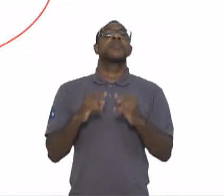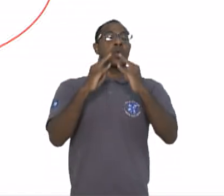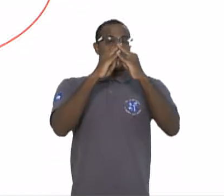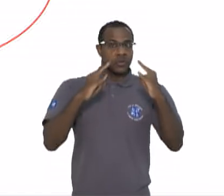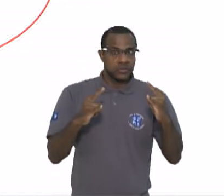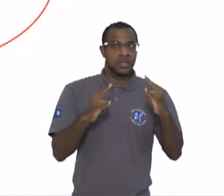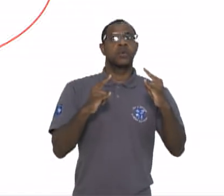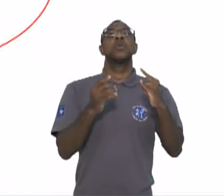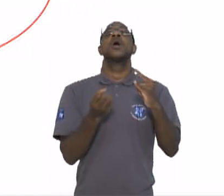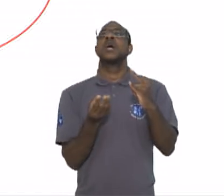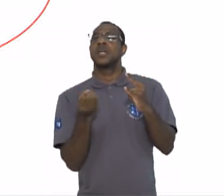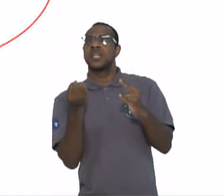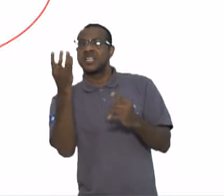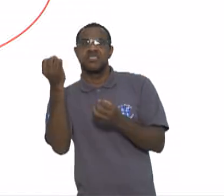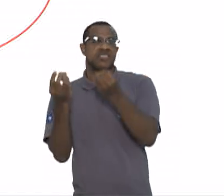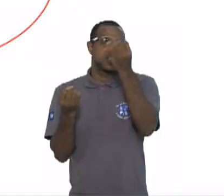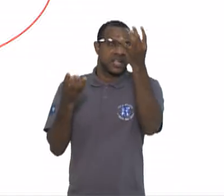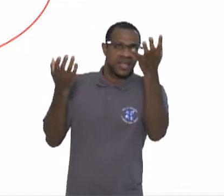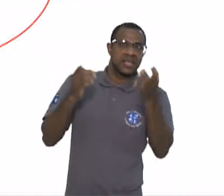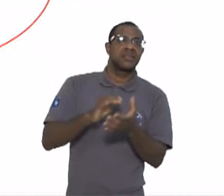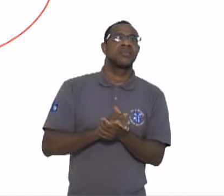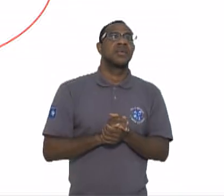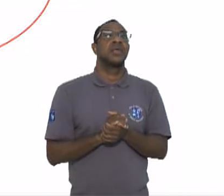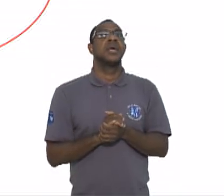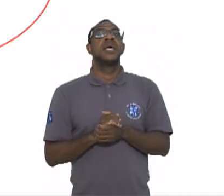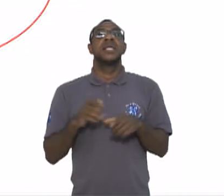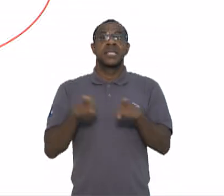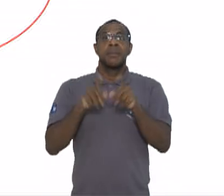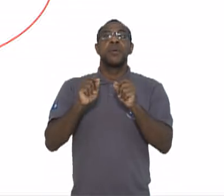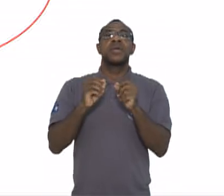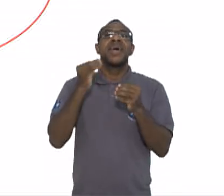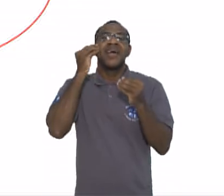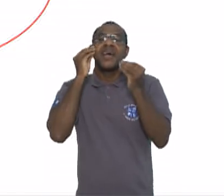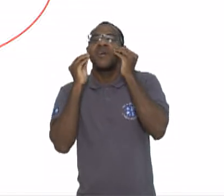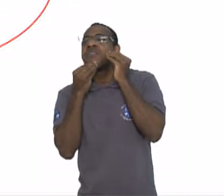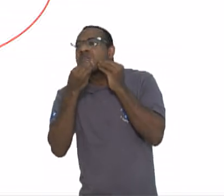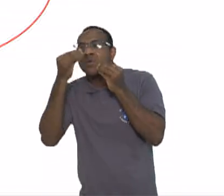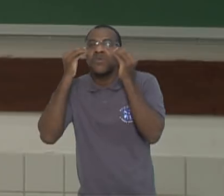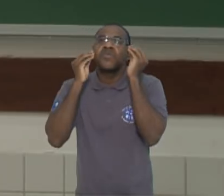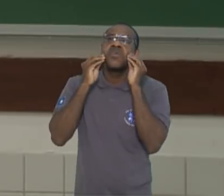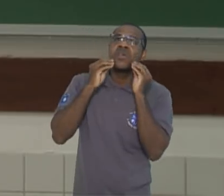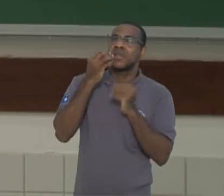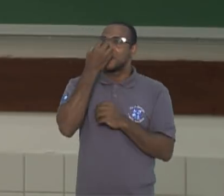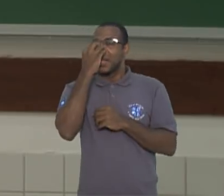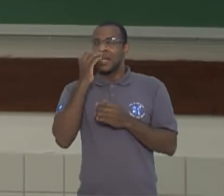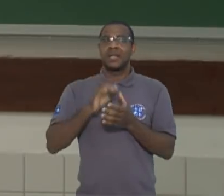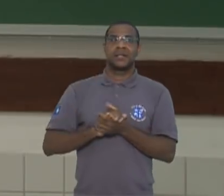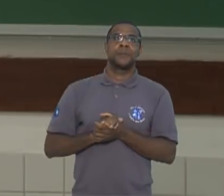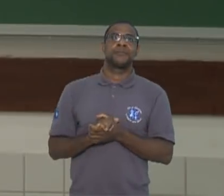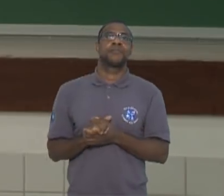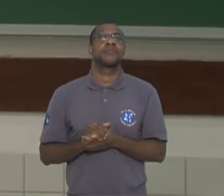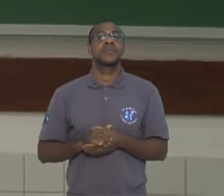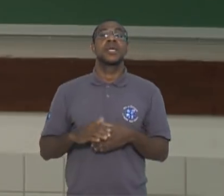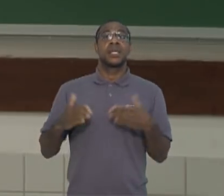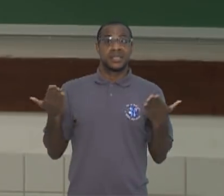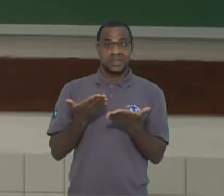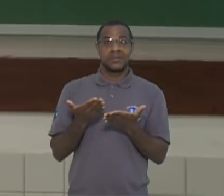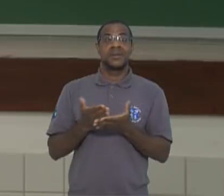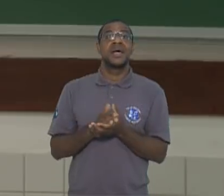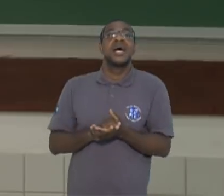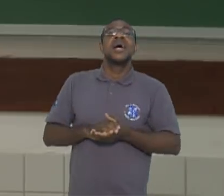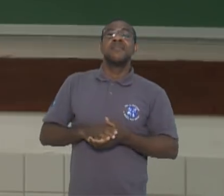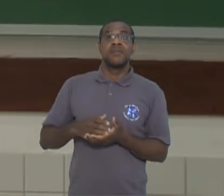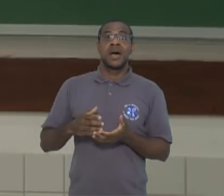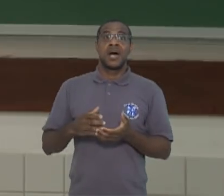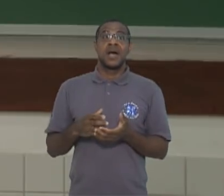de maquiagem de palhaço. Na próxima aula, vamos estudar sobre o circo no Brasil. E assim, nossa aventura continua mais um pouquinho,